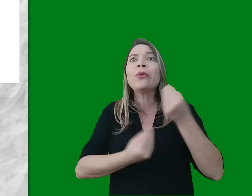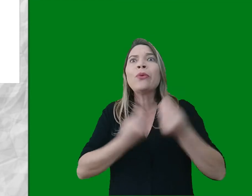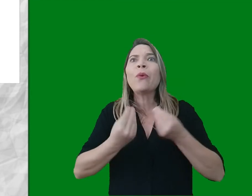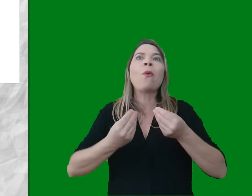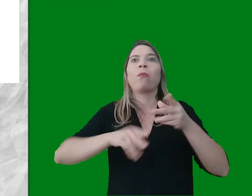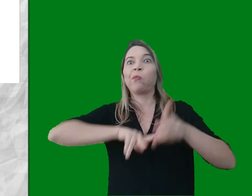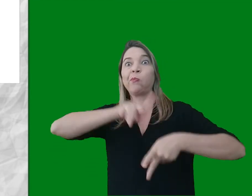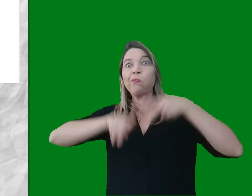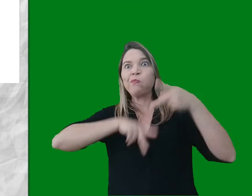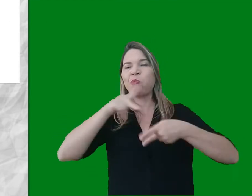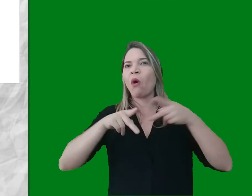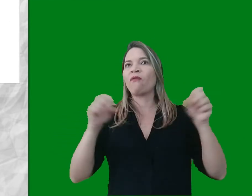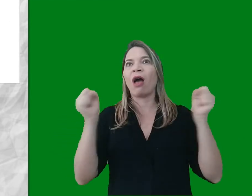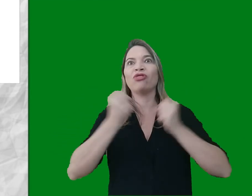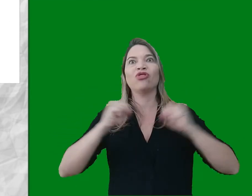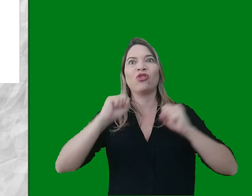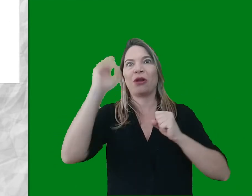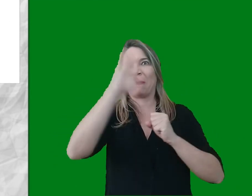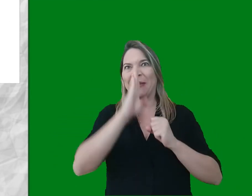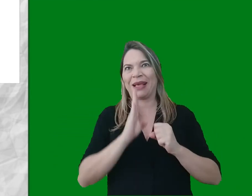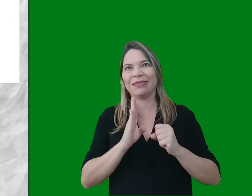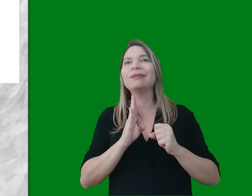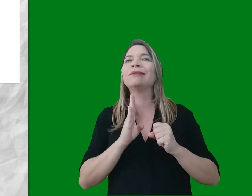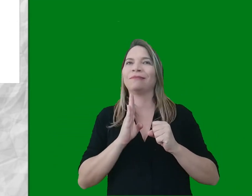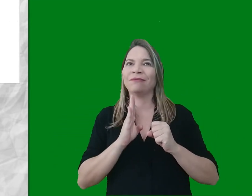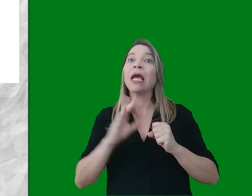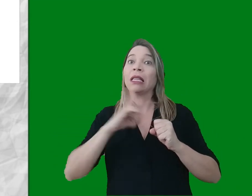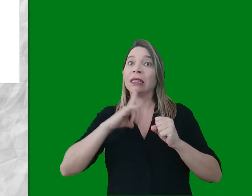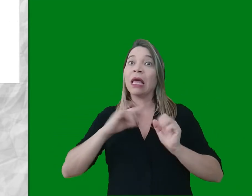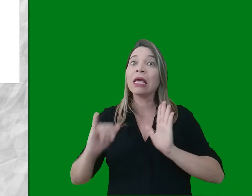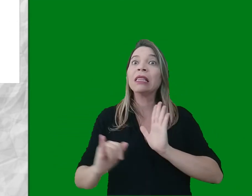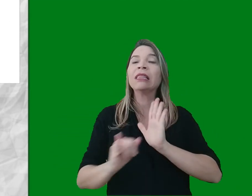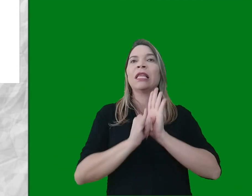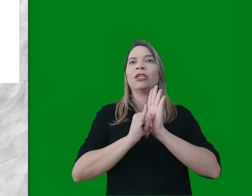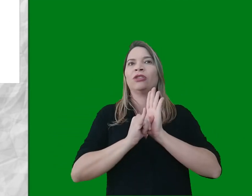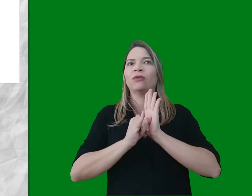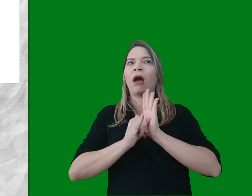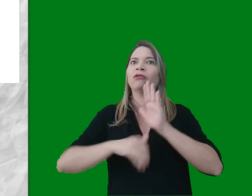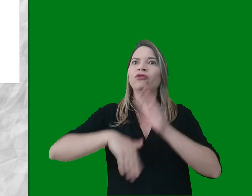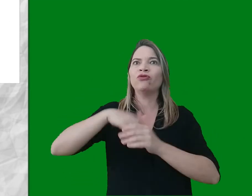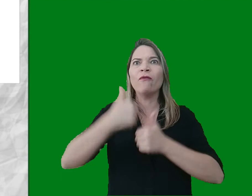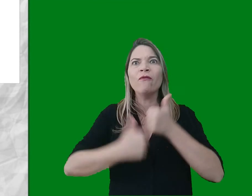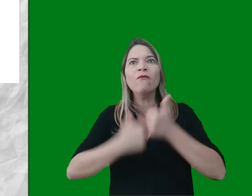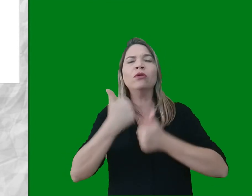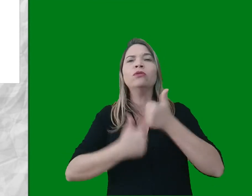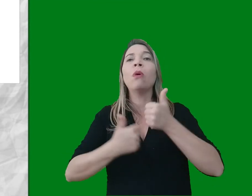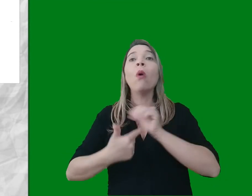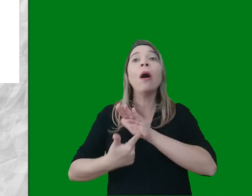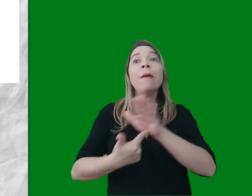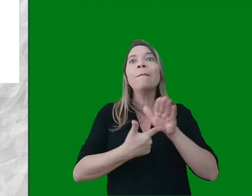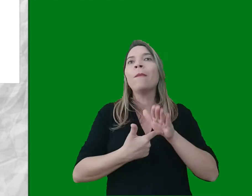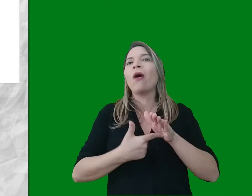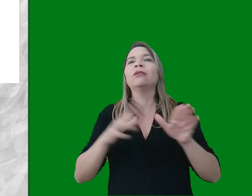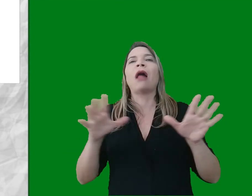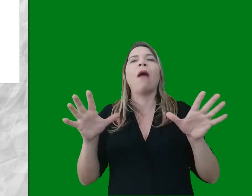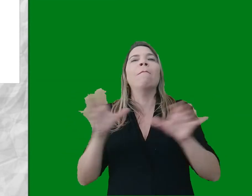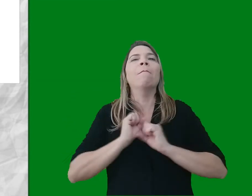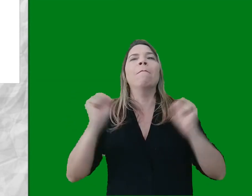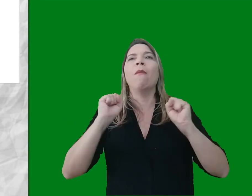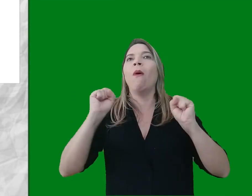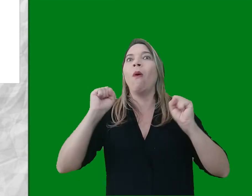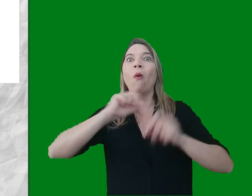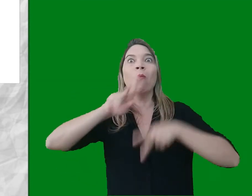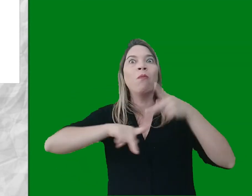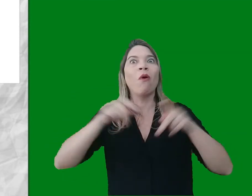popularização do futebol no Brasil, passando pela simbologia da identidade clubística e, de forma mais abrangente, a paixão nacional. O enfoque